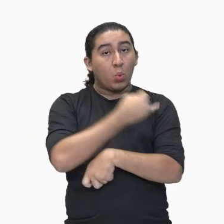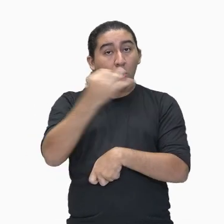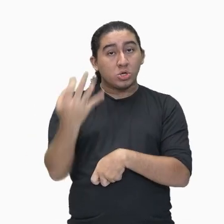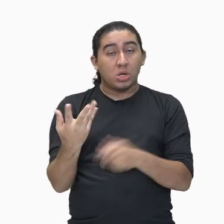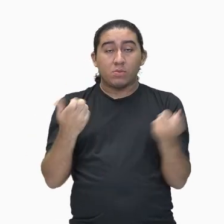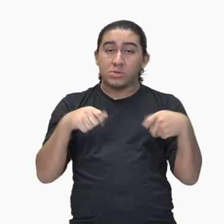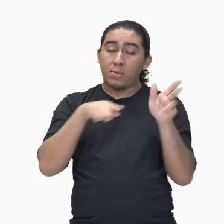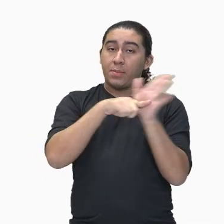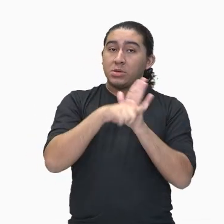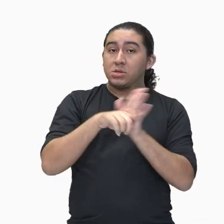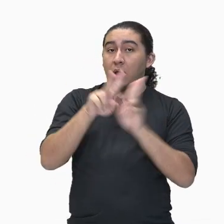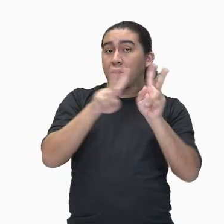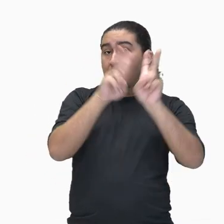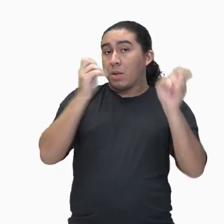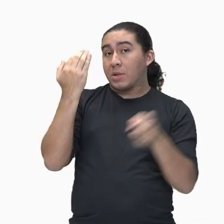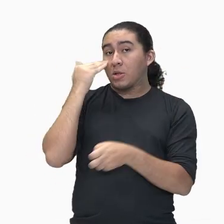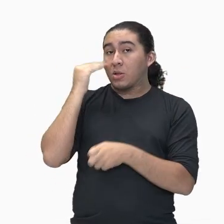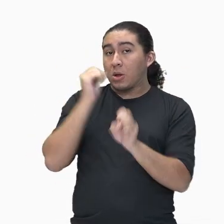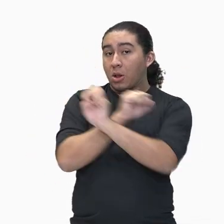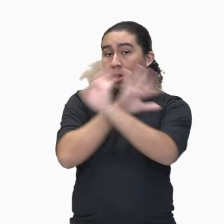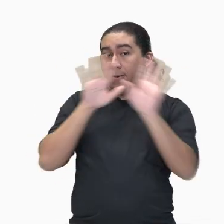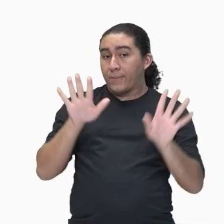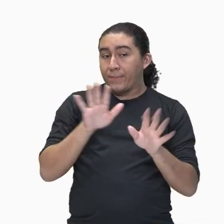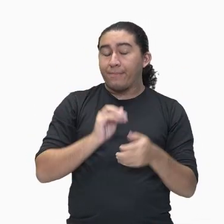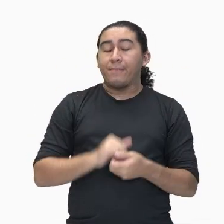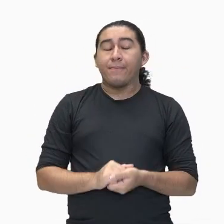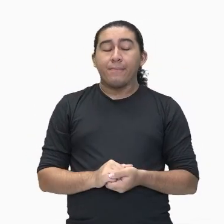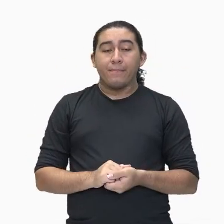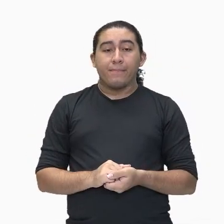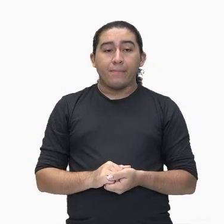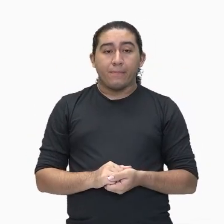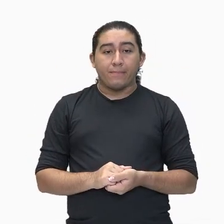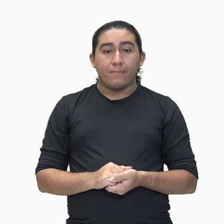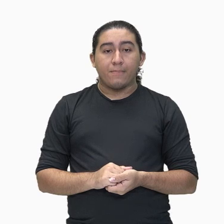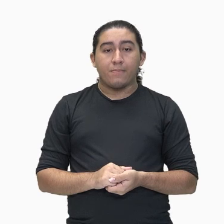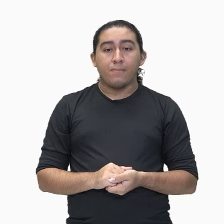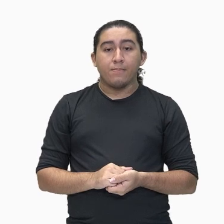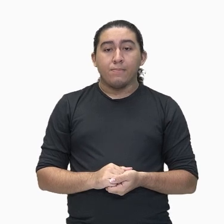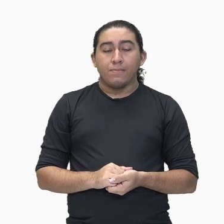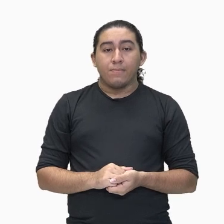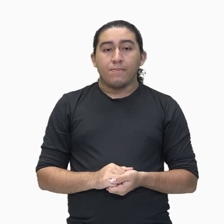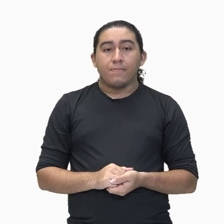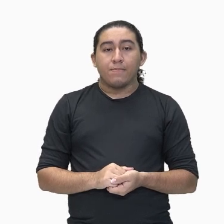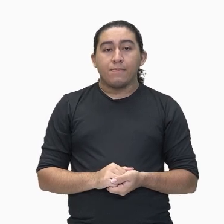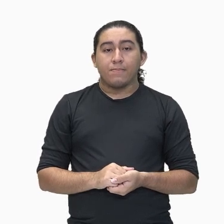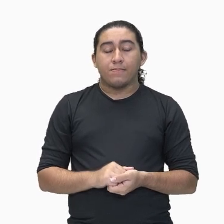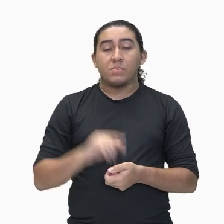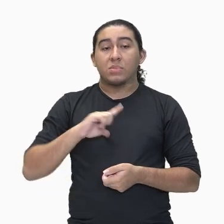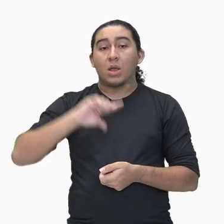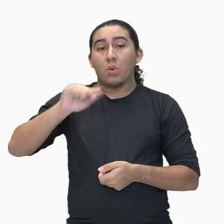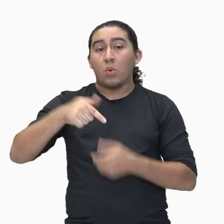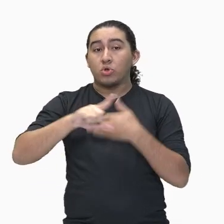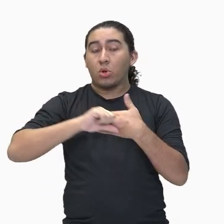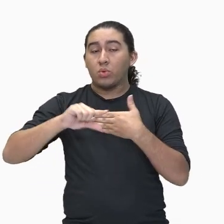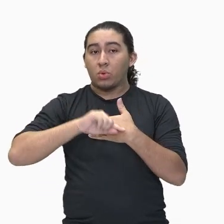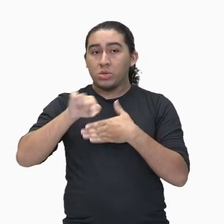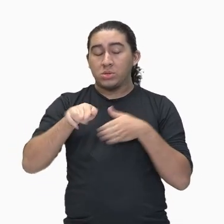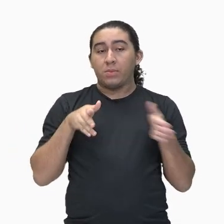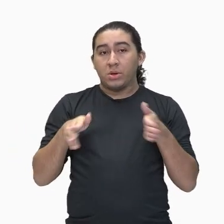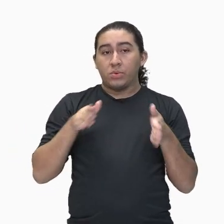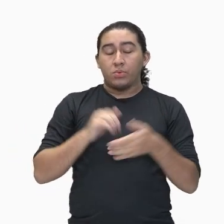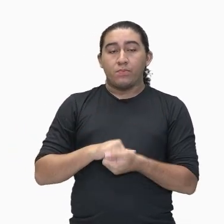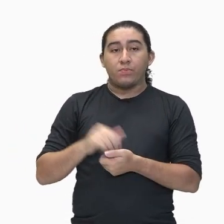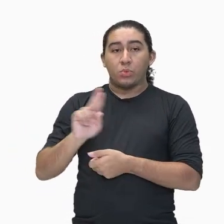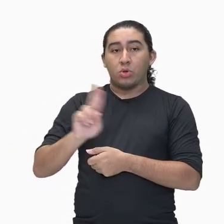também a respeito disso. Isto é um soneto, ok? Também temos mais um autor da época,